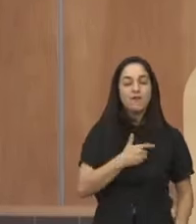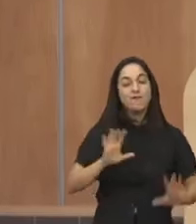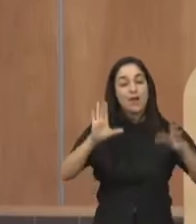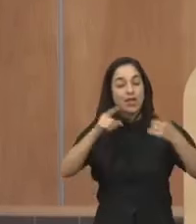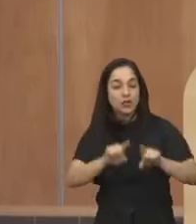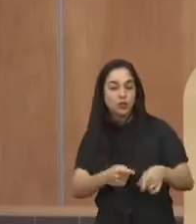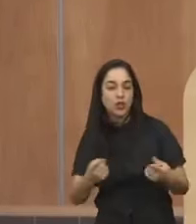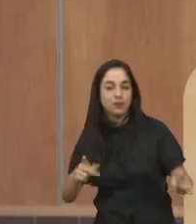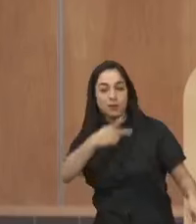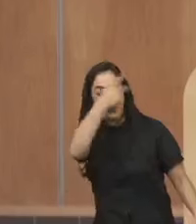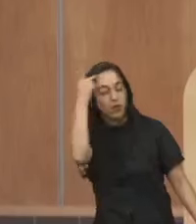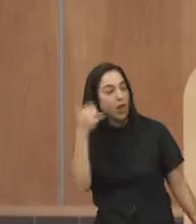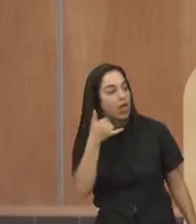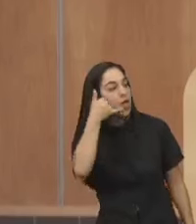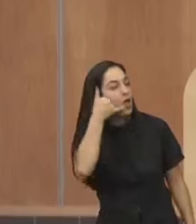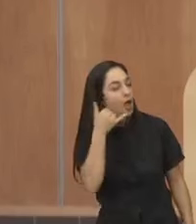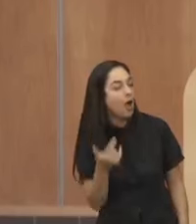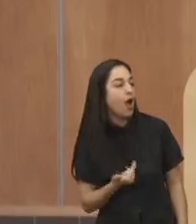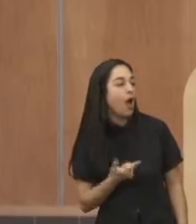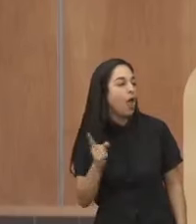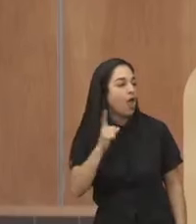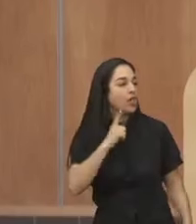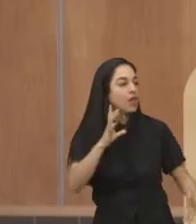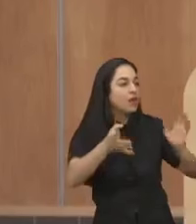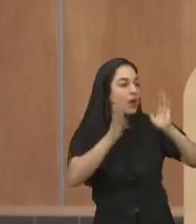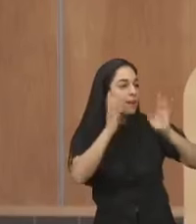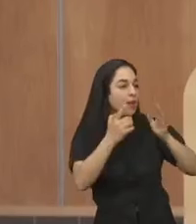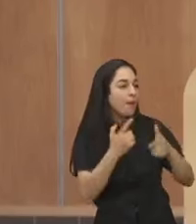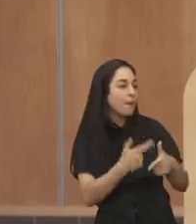me ligava. Ó, atolou um caminhão